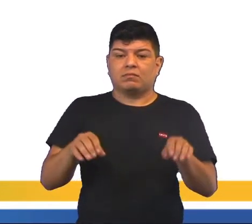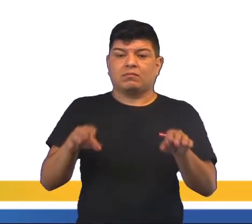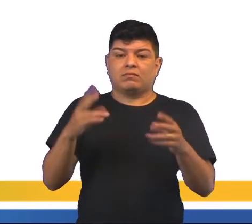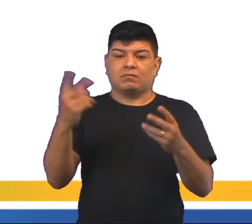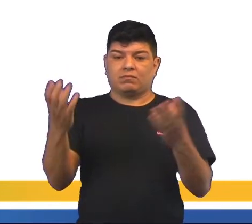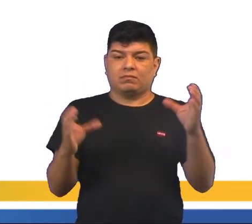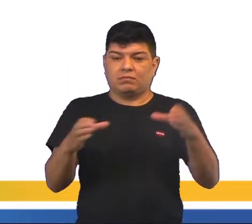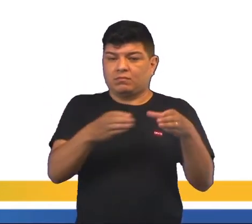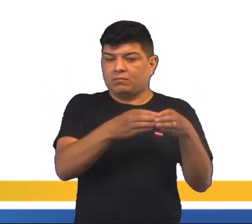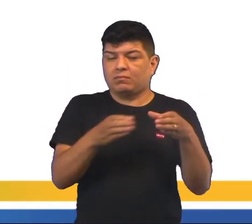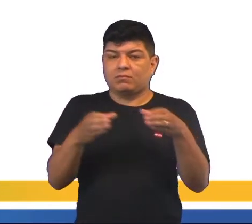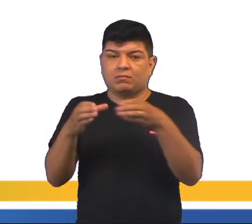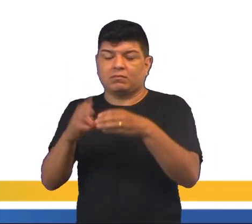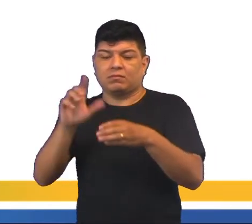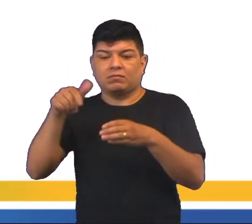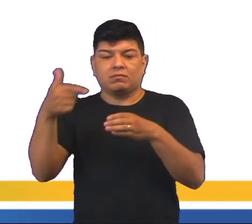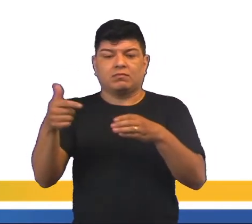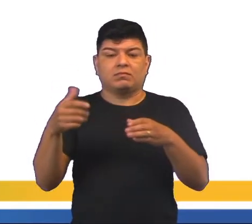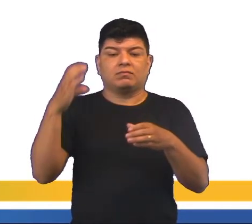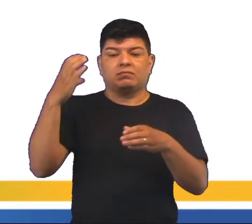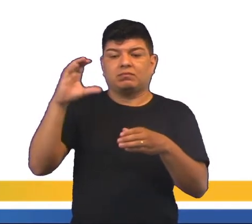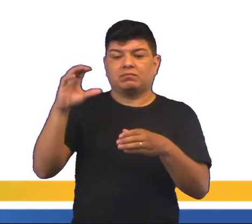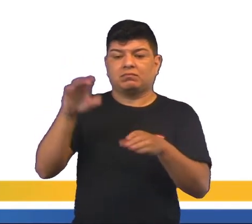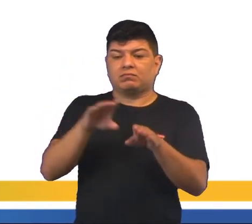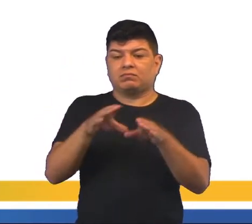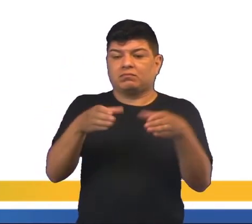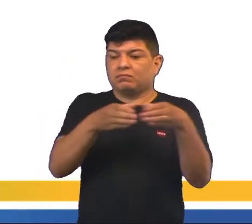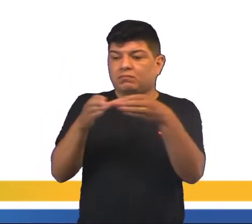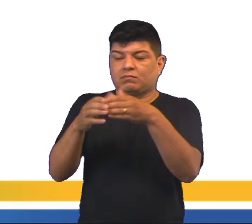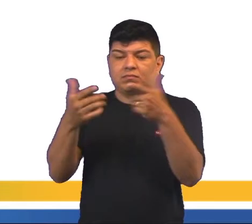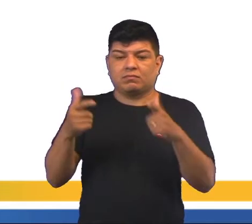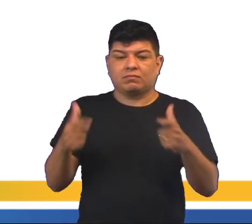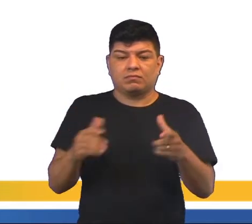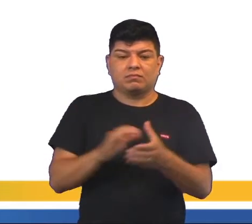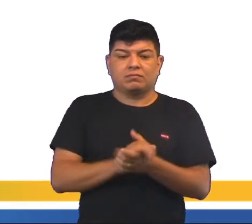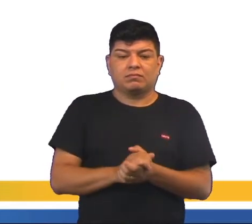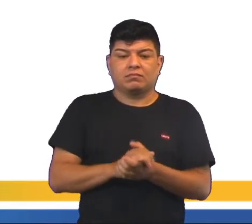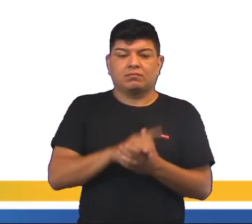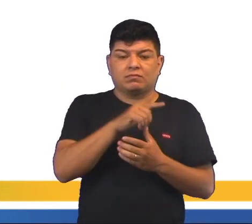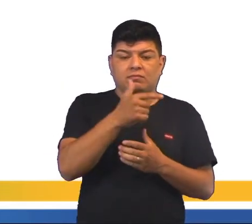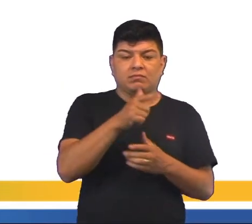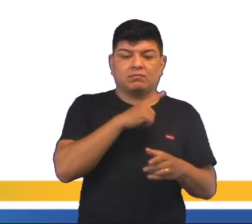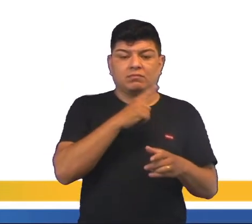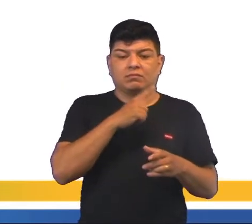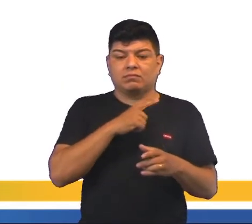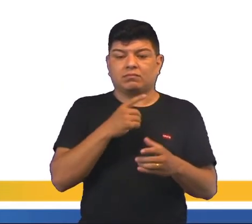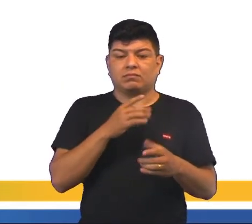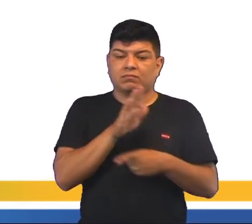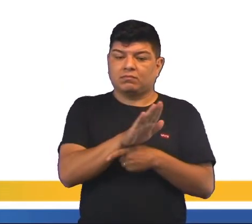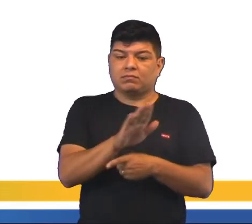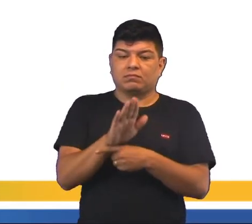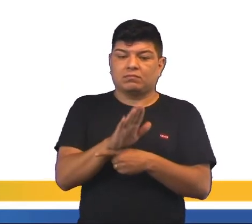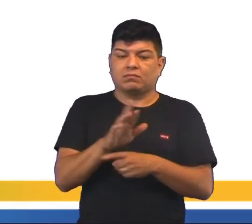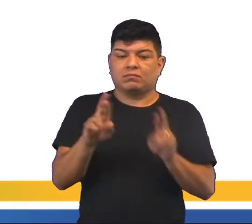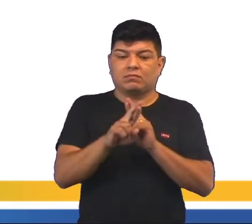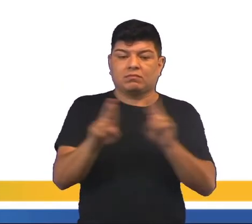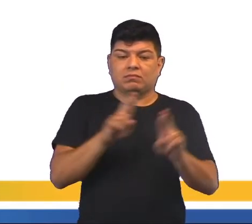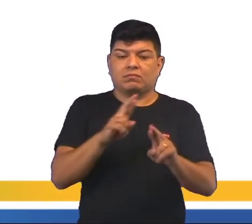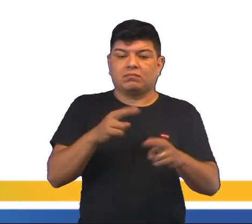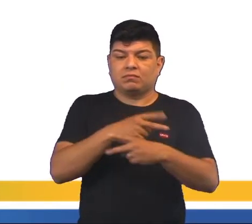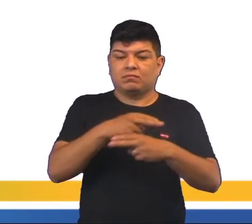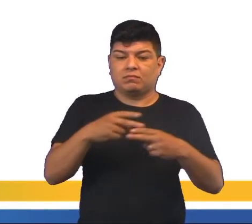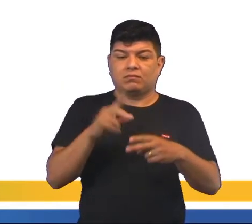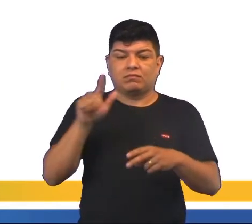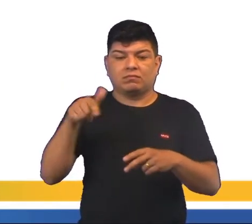No científico, né, a defesa de uma sociedade sem classes. No utópico, a gente tem a cooperação nas relações de produção